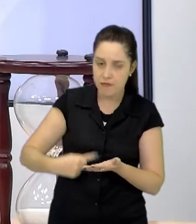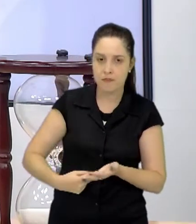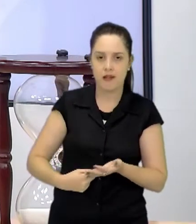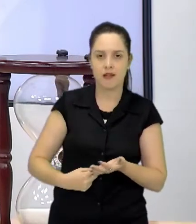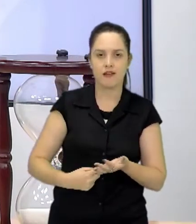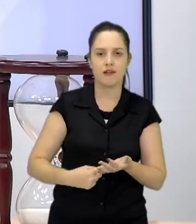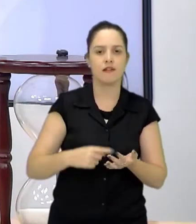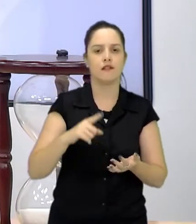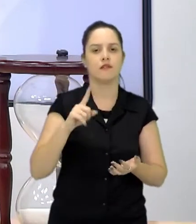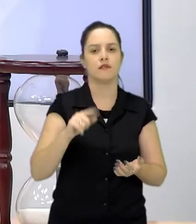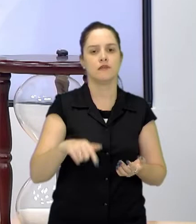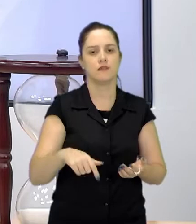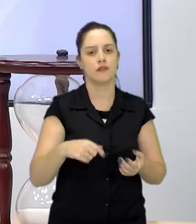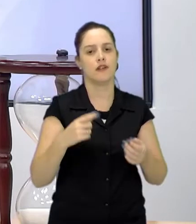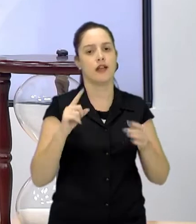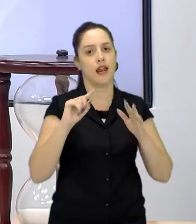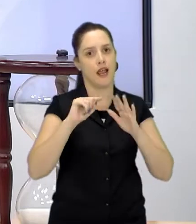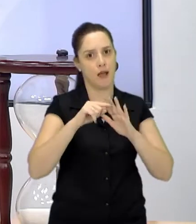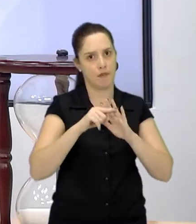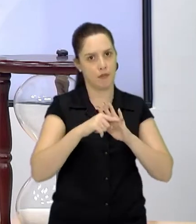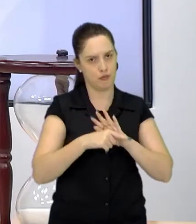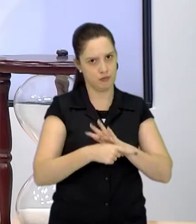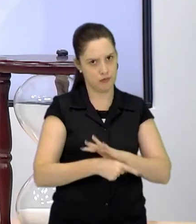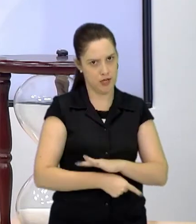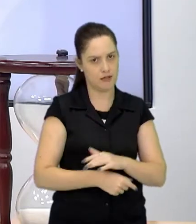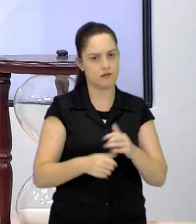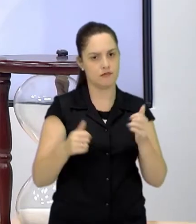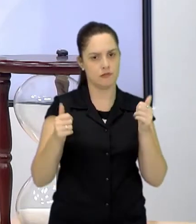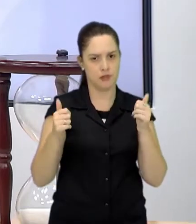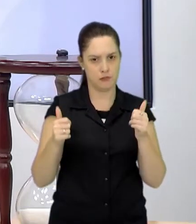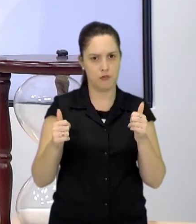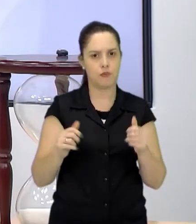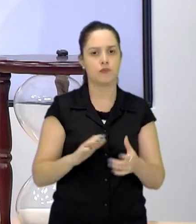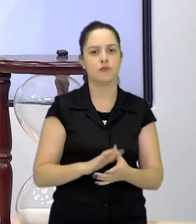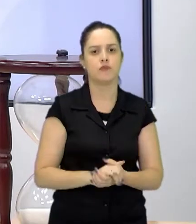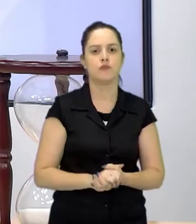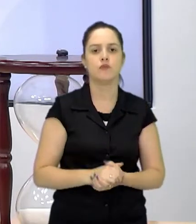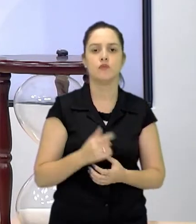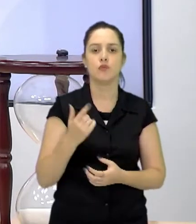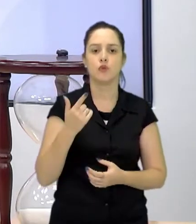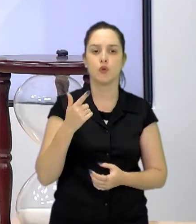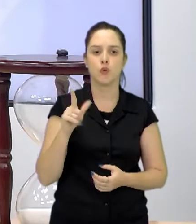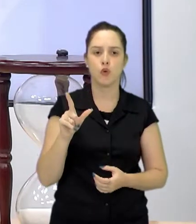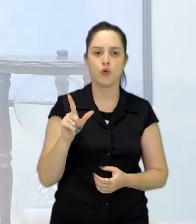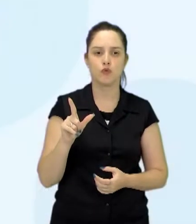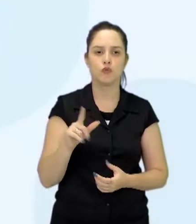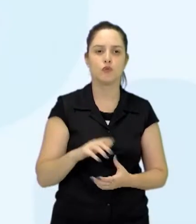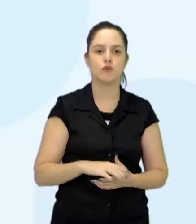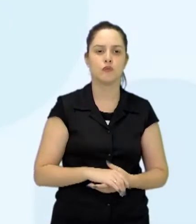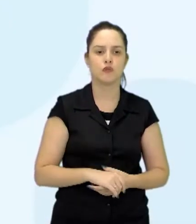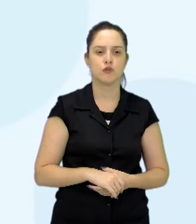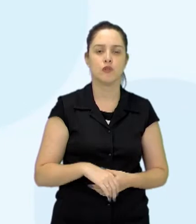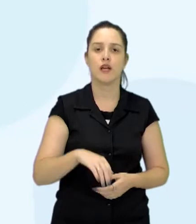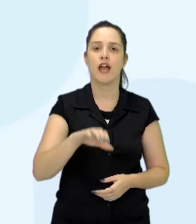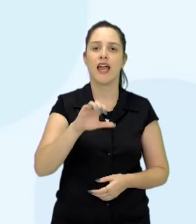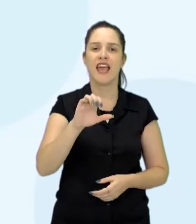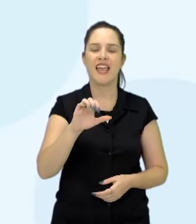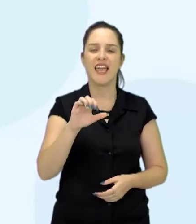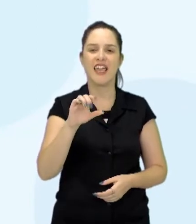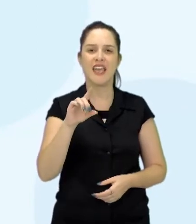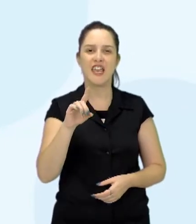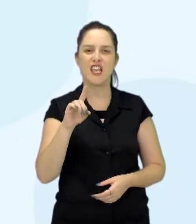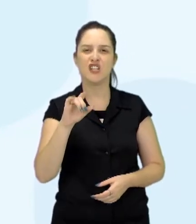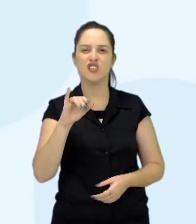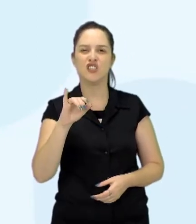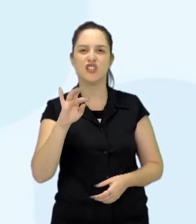ela é aprofundada, tá bom? Depois, qual é o próximo, Jana, que tem aí? O editorial.